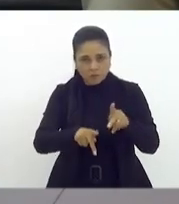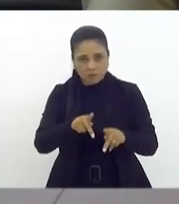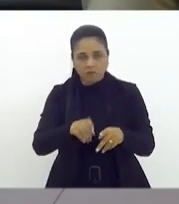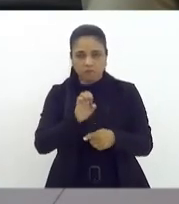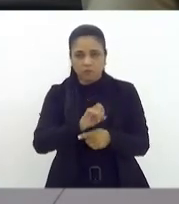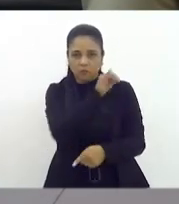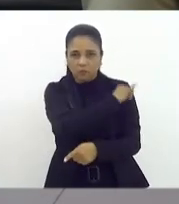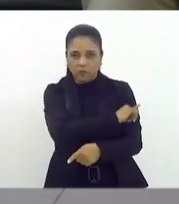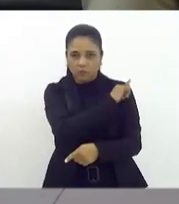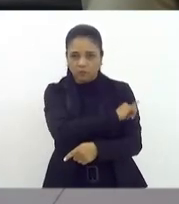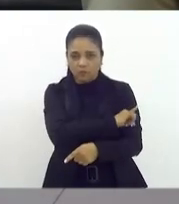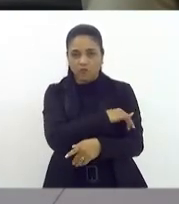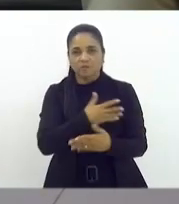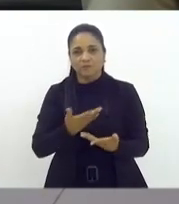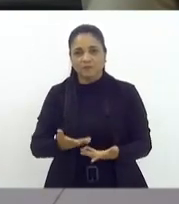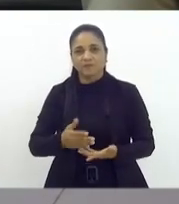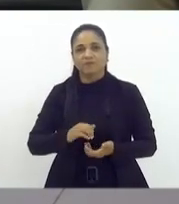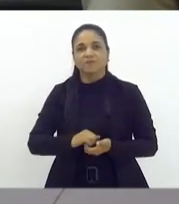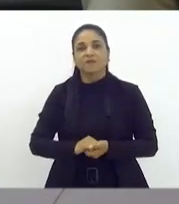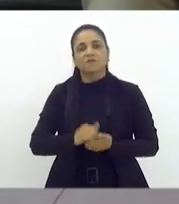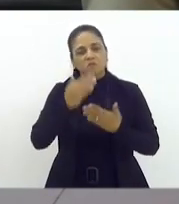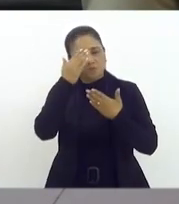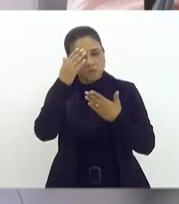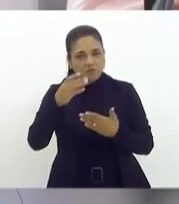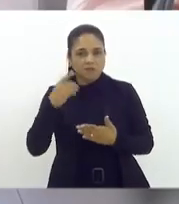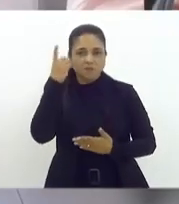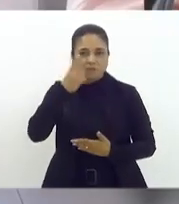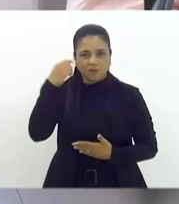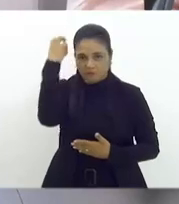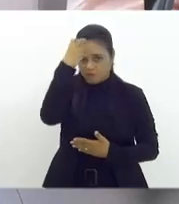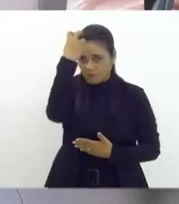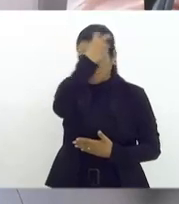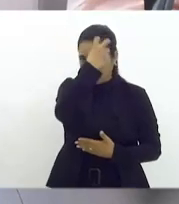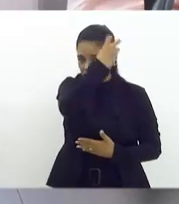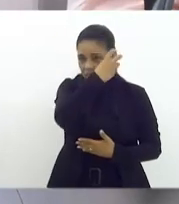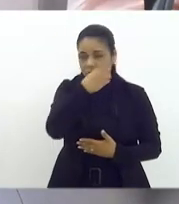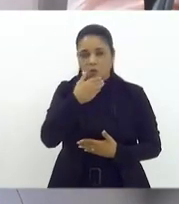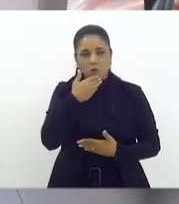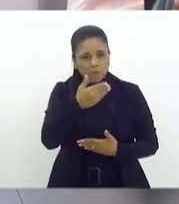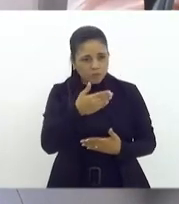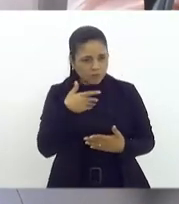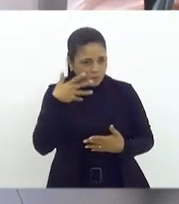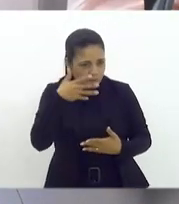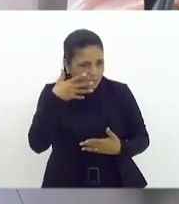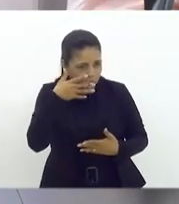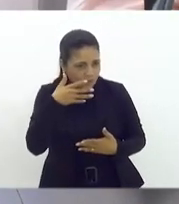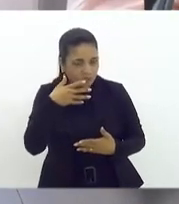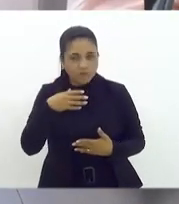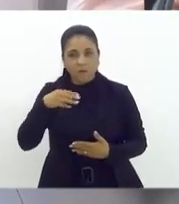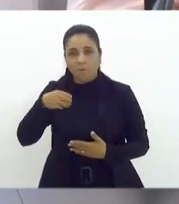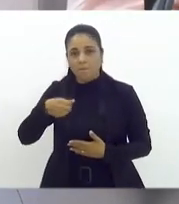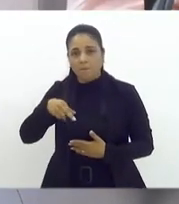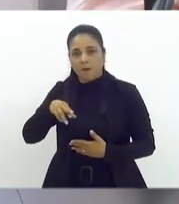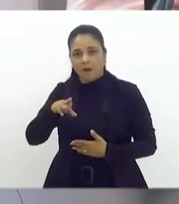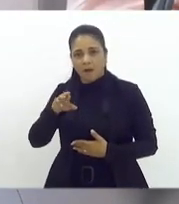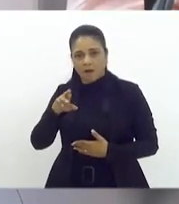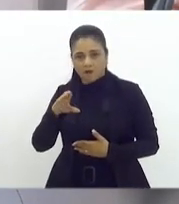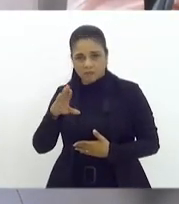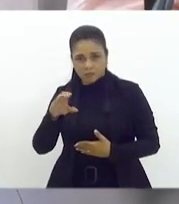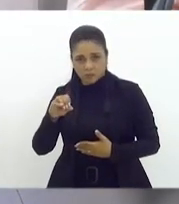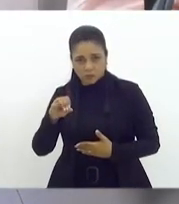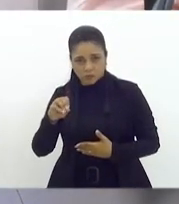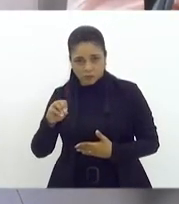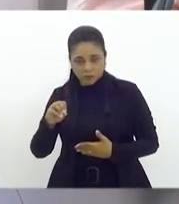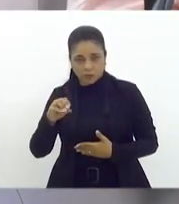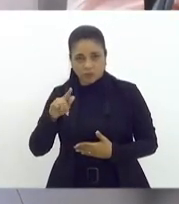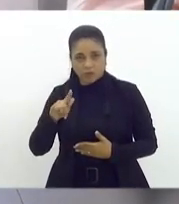Janeiro muito obrigada deputada Verônica só pedir uma parte que o Alberto então aí o senhor já faz